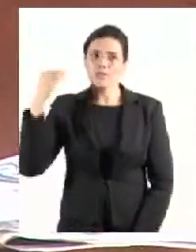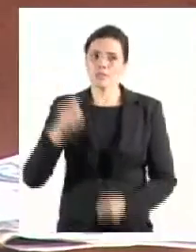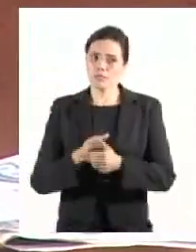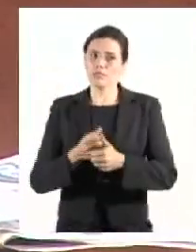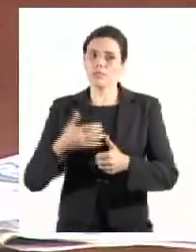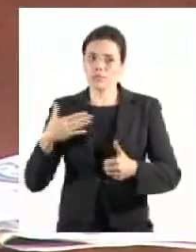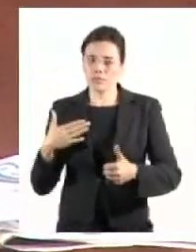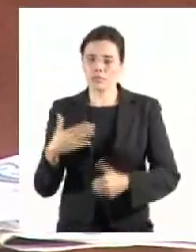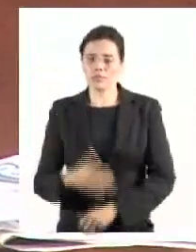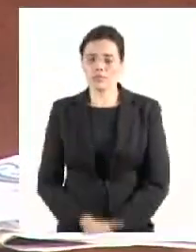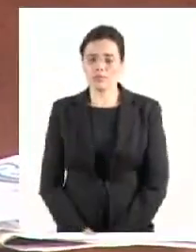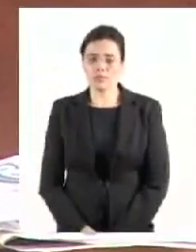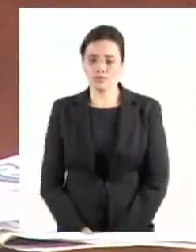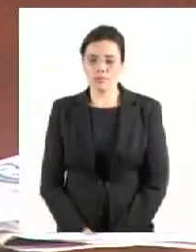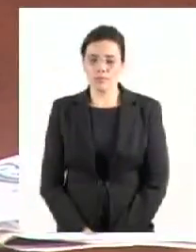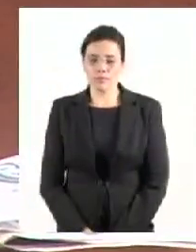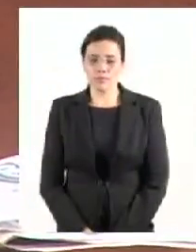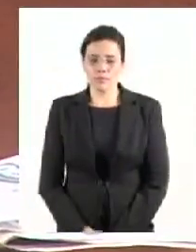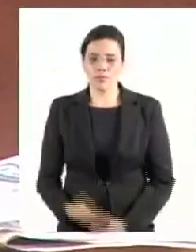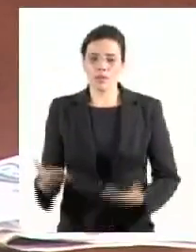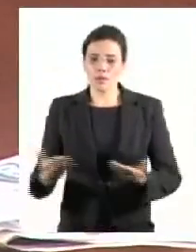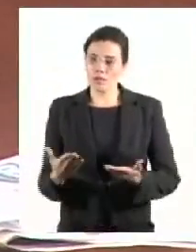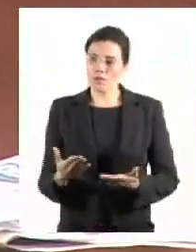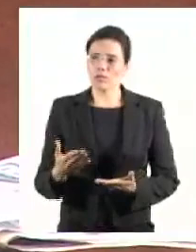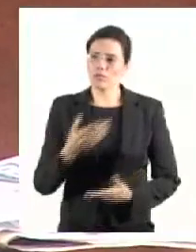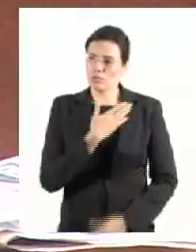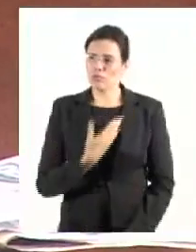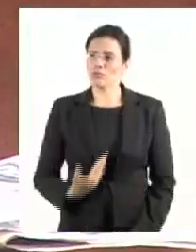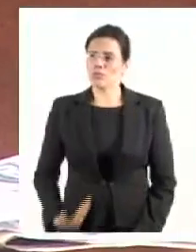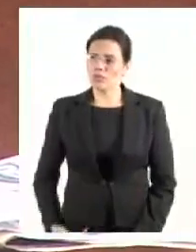passado. E quanto ao que o governo está fazendo